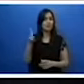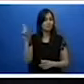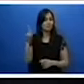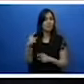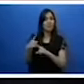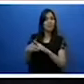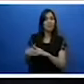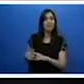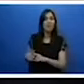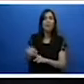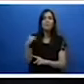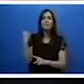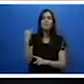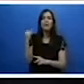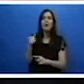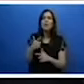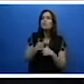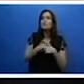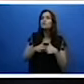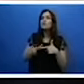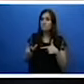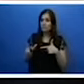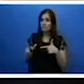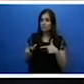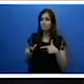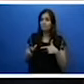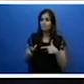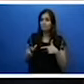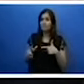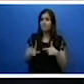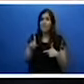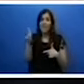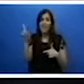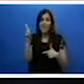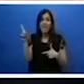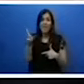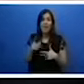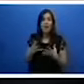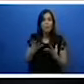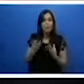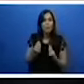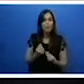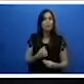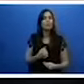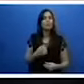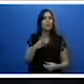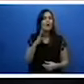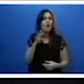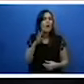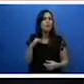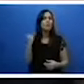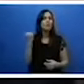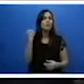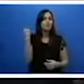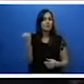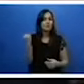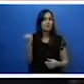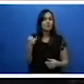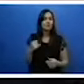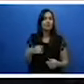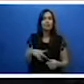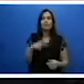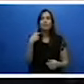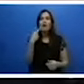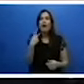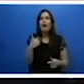é o nosso repertório na divisão, tá? E ela é extremamente importante. Então, todas as vezes que nós